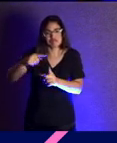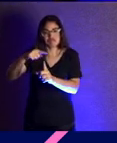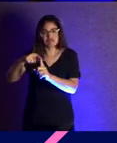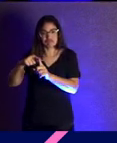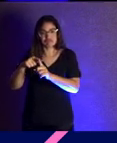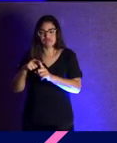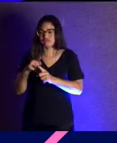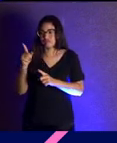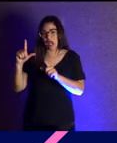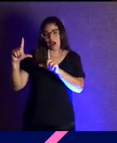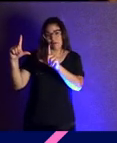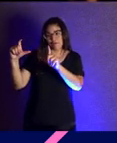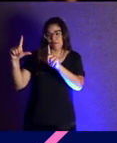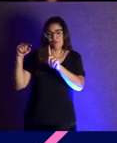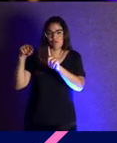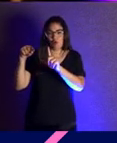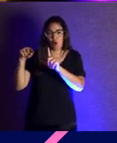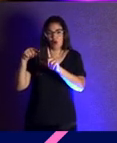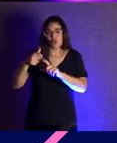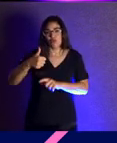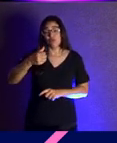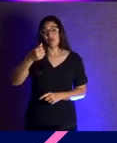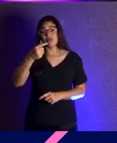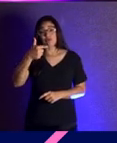que a gente está fazendo quando foi focado em 7